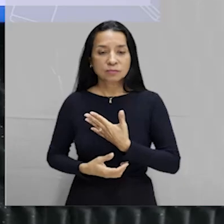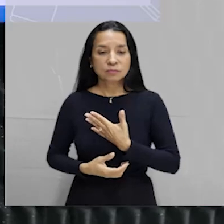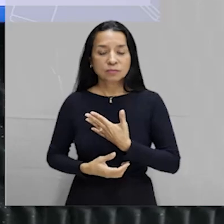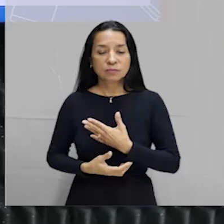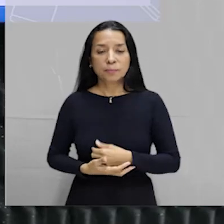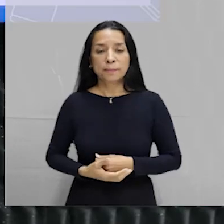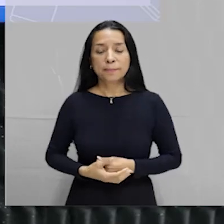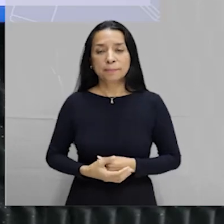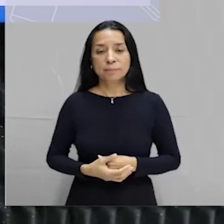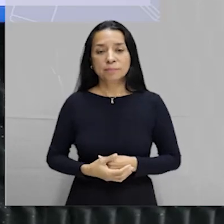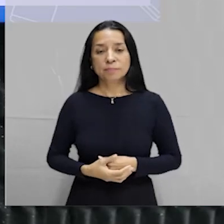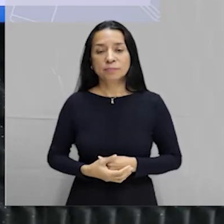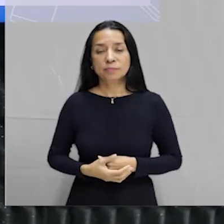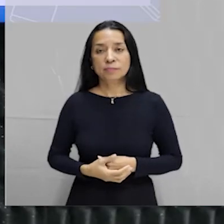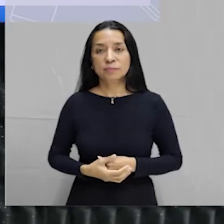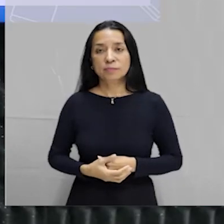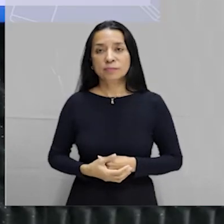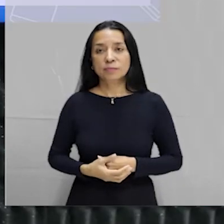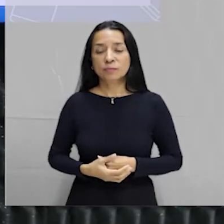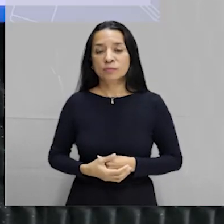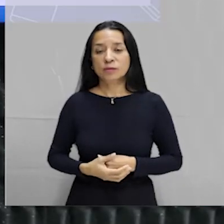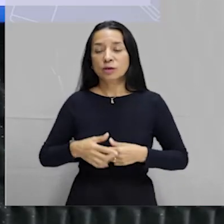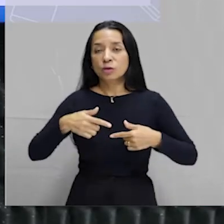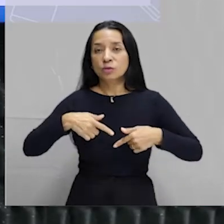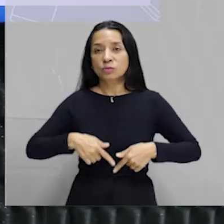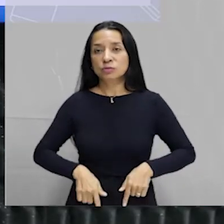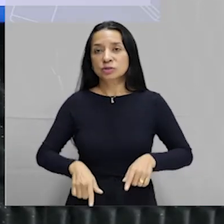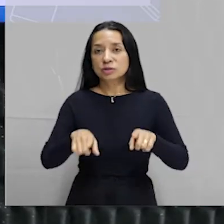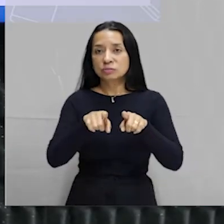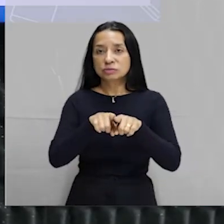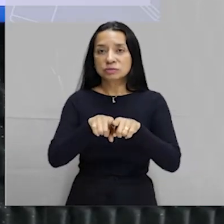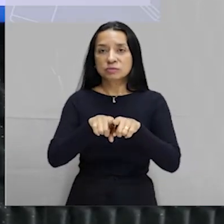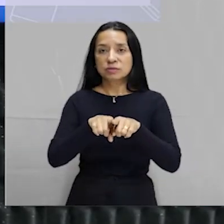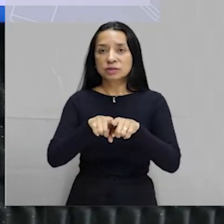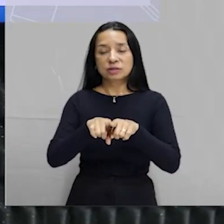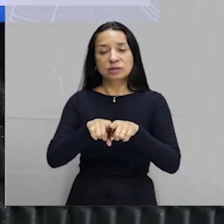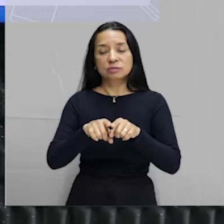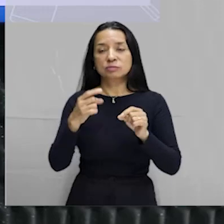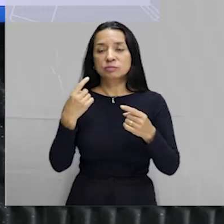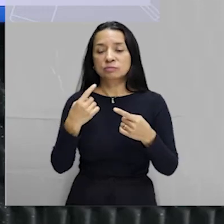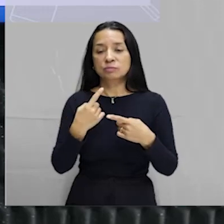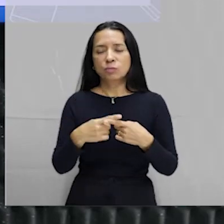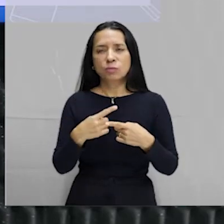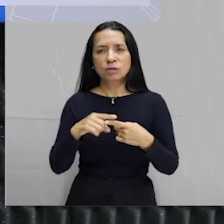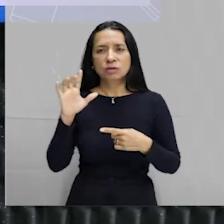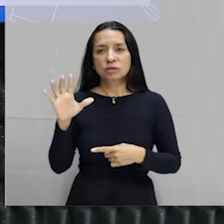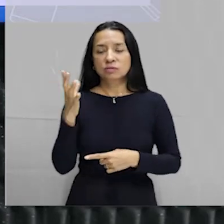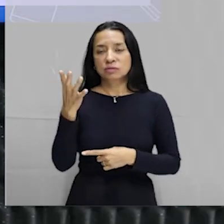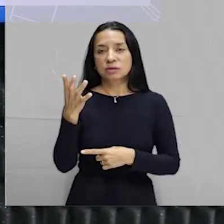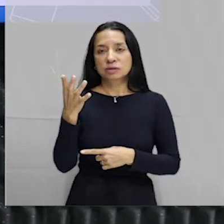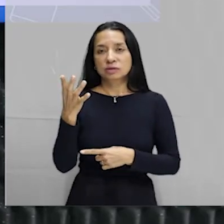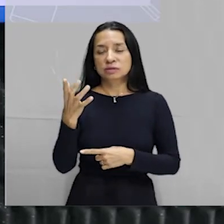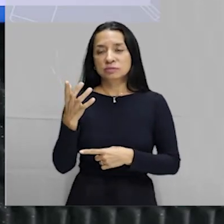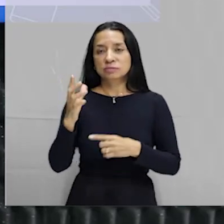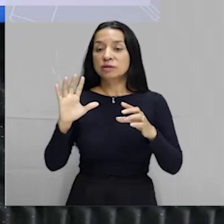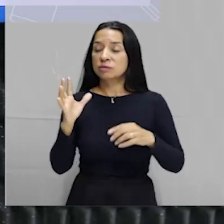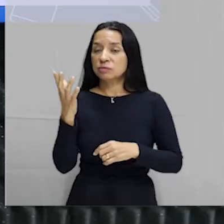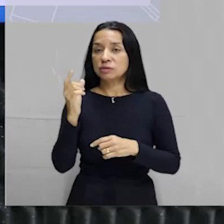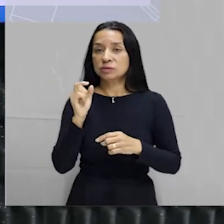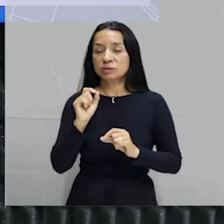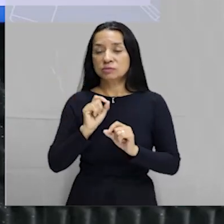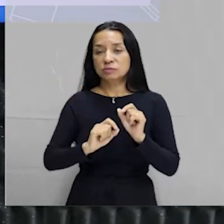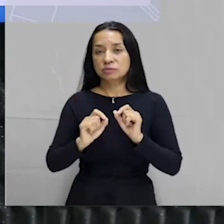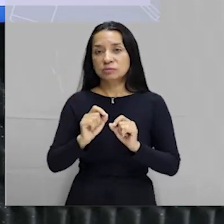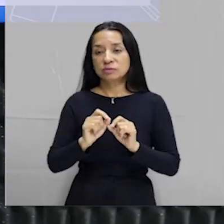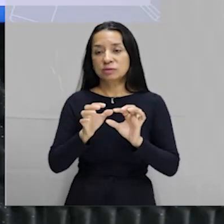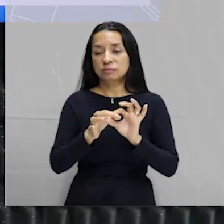os gêmeos que são fraternos ou dizigóticos, por que eles ocorrem? Eles ocorrem porque vai acontecer quando